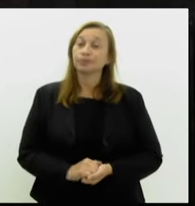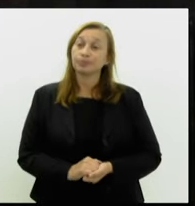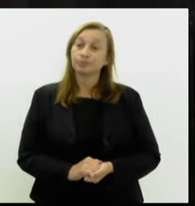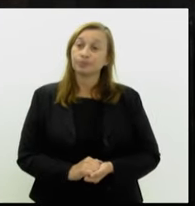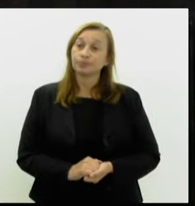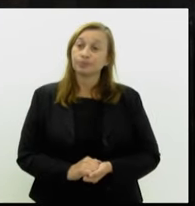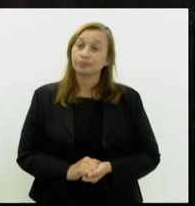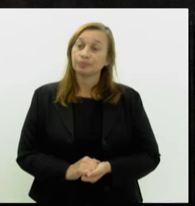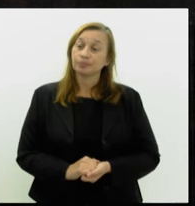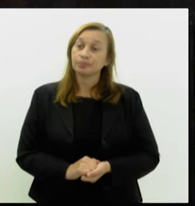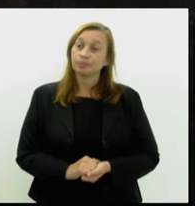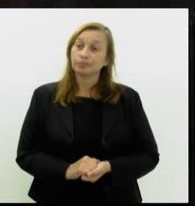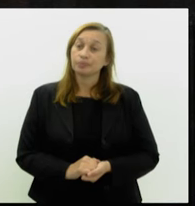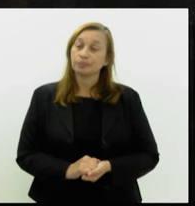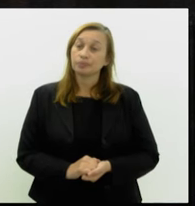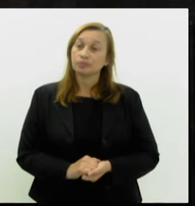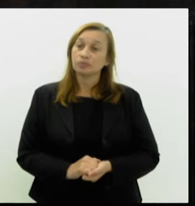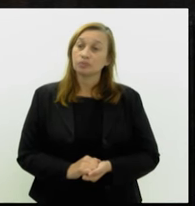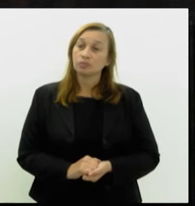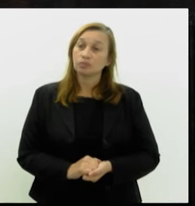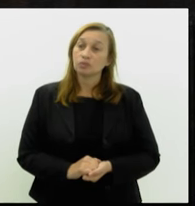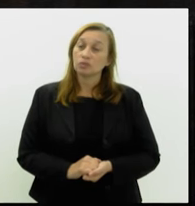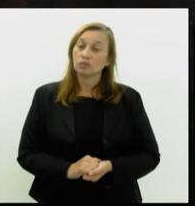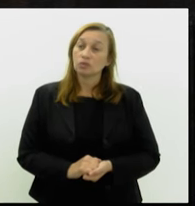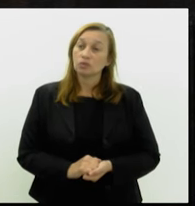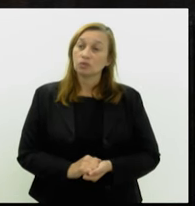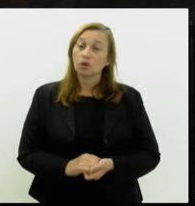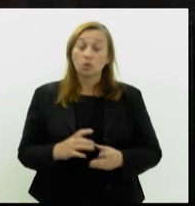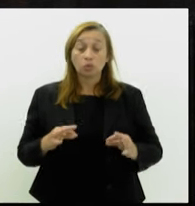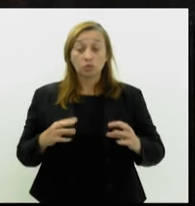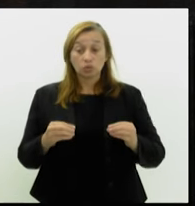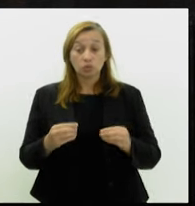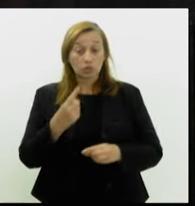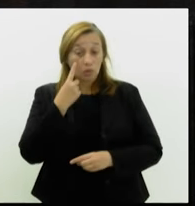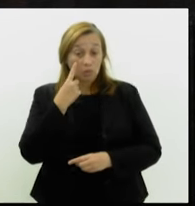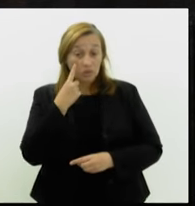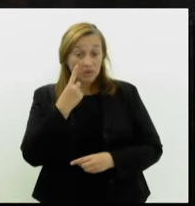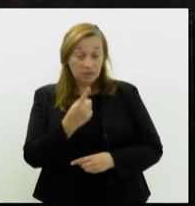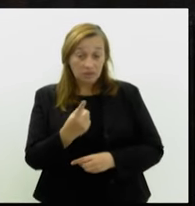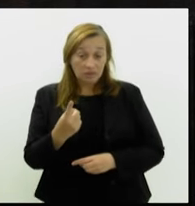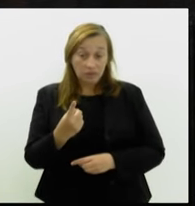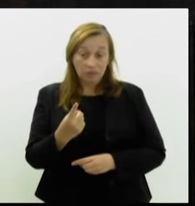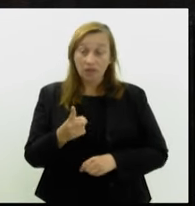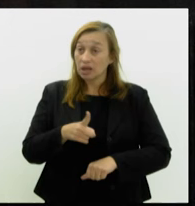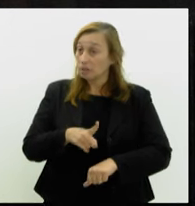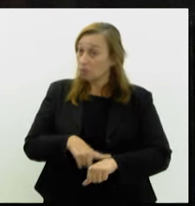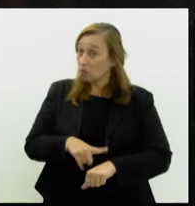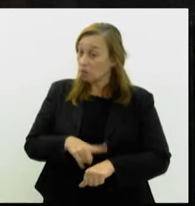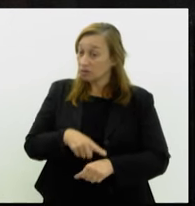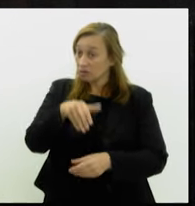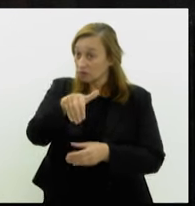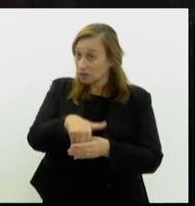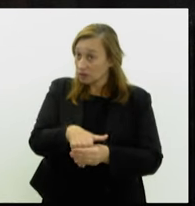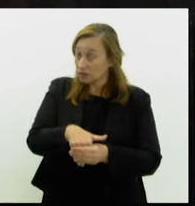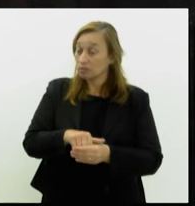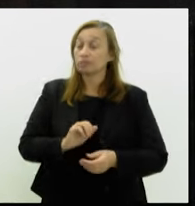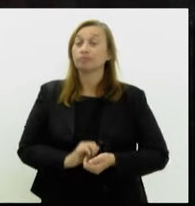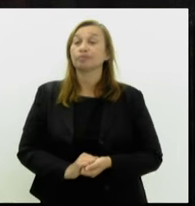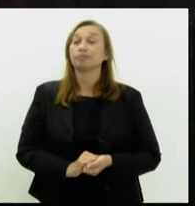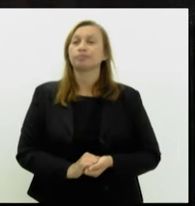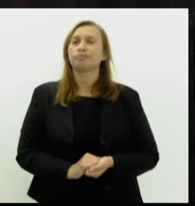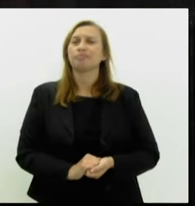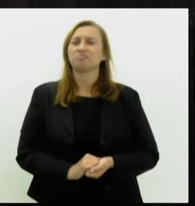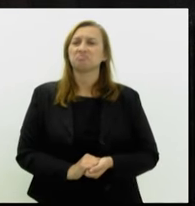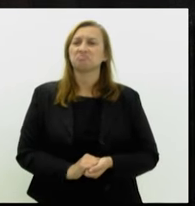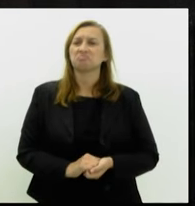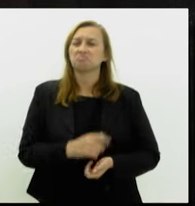em torno dos elementos que nós dispomos naquele momento da votação.